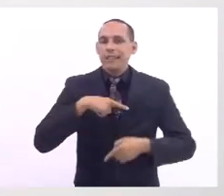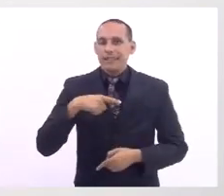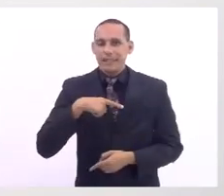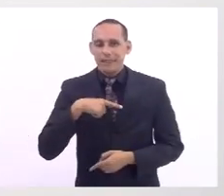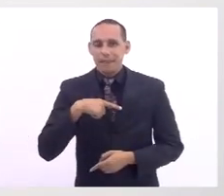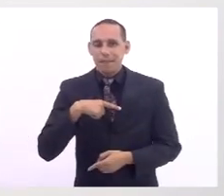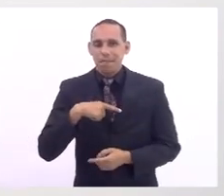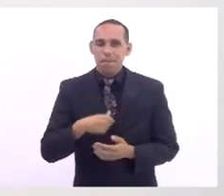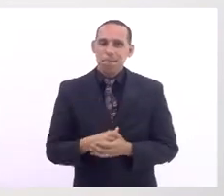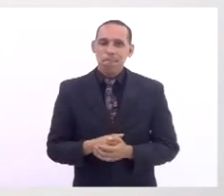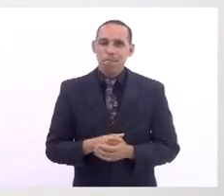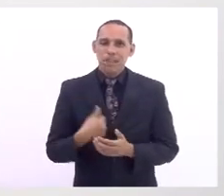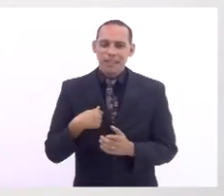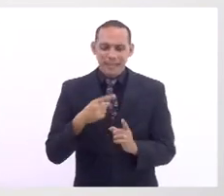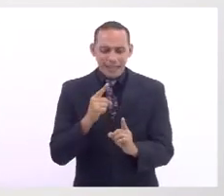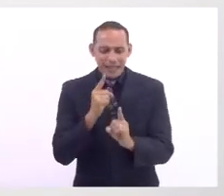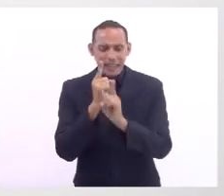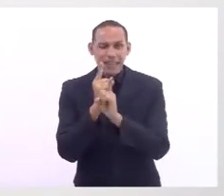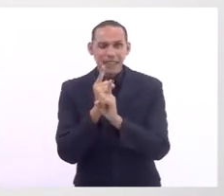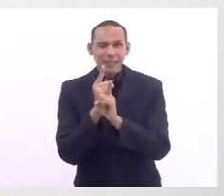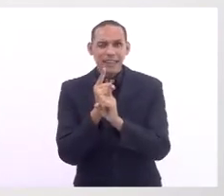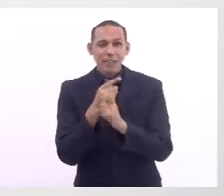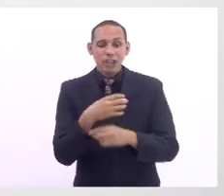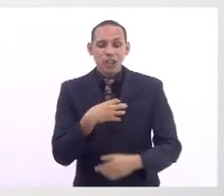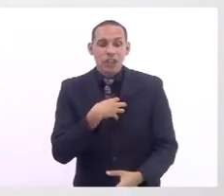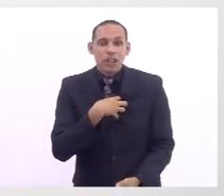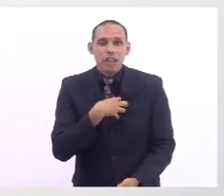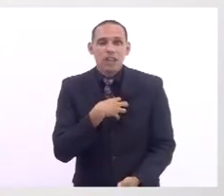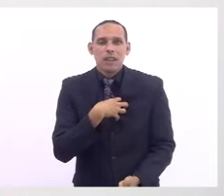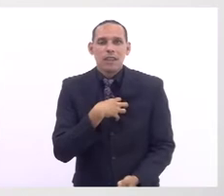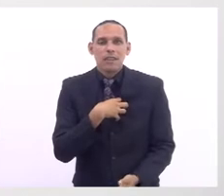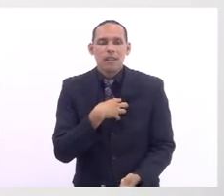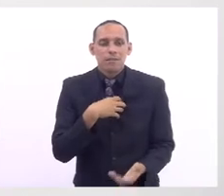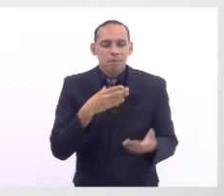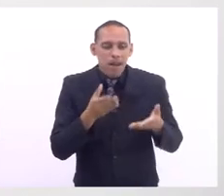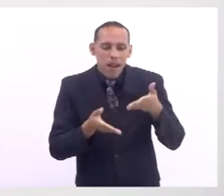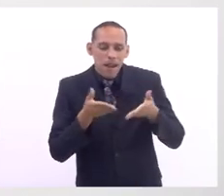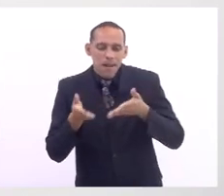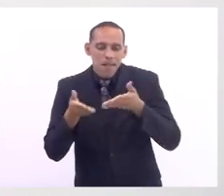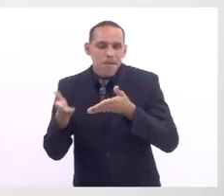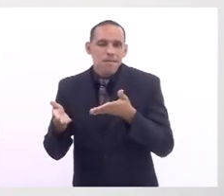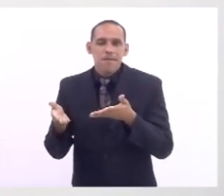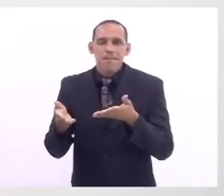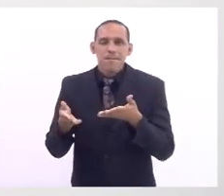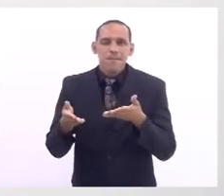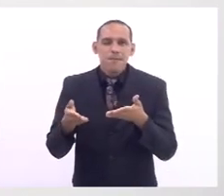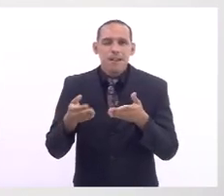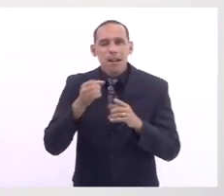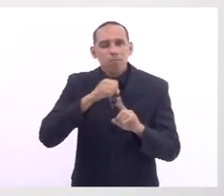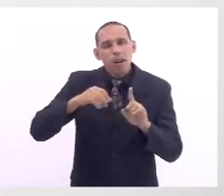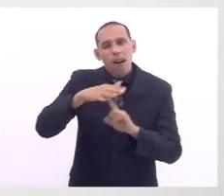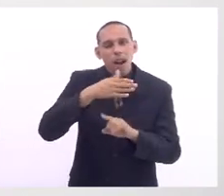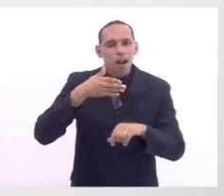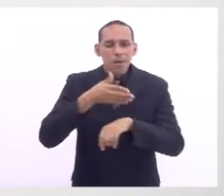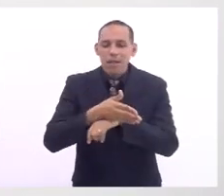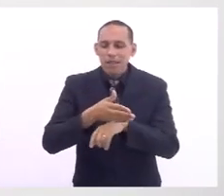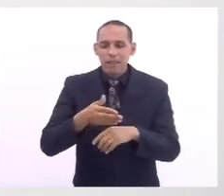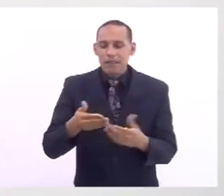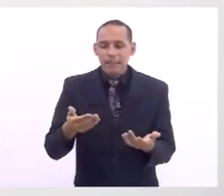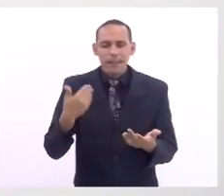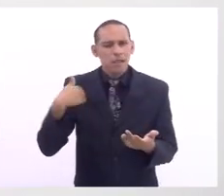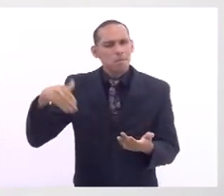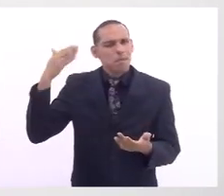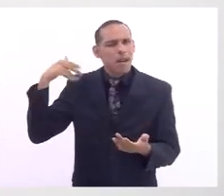e eu não tava encontrando formas de da conta dele do ponto de vista da participação da sociedade eu tava na naquela